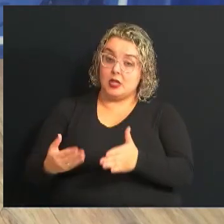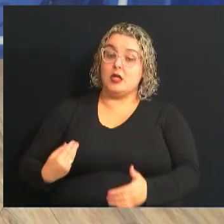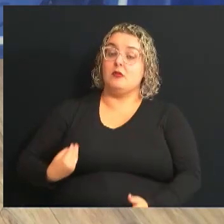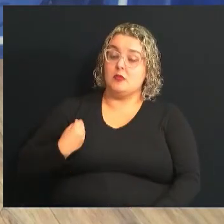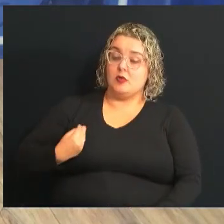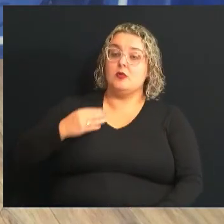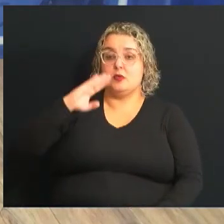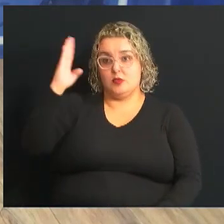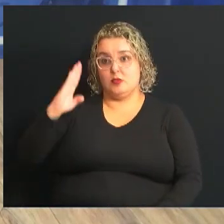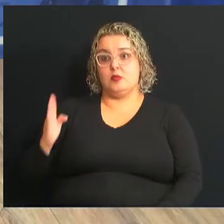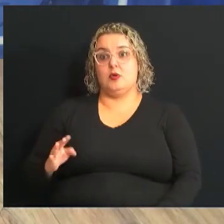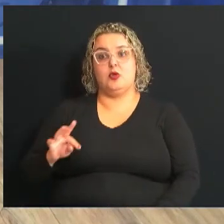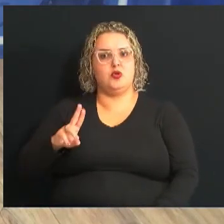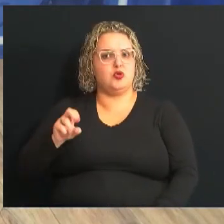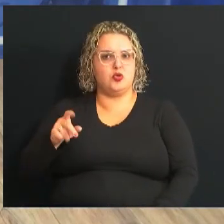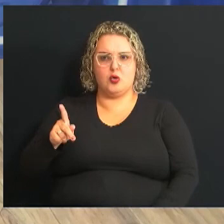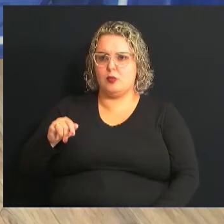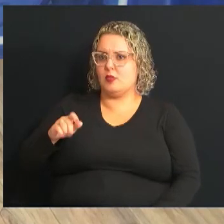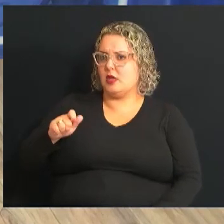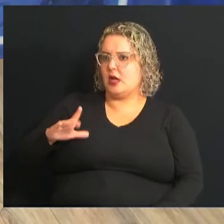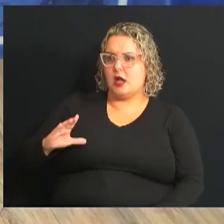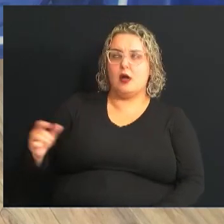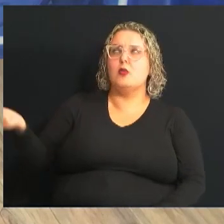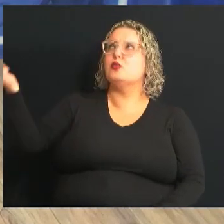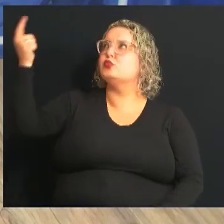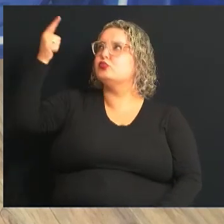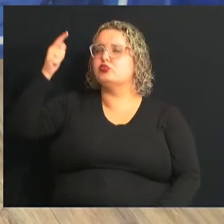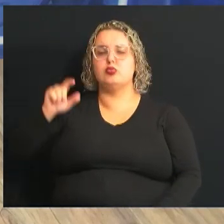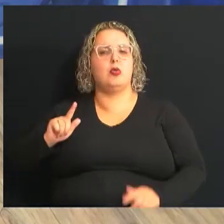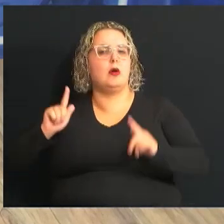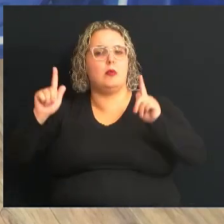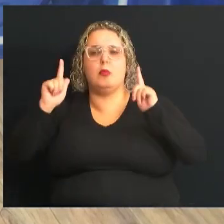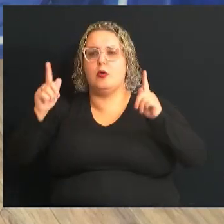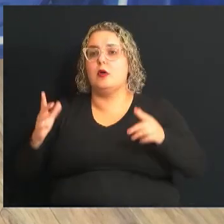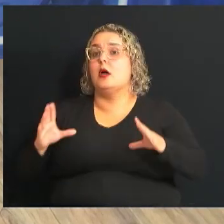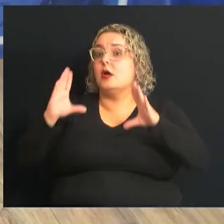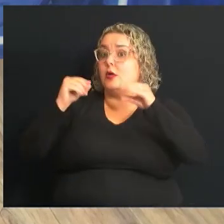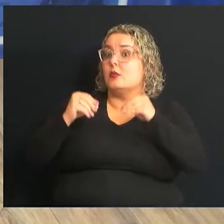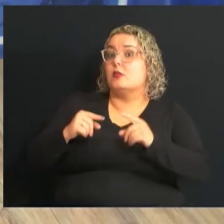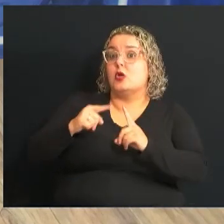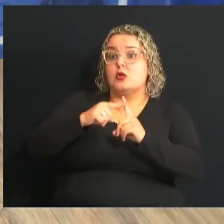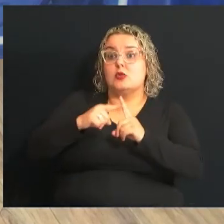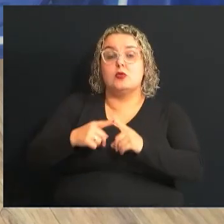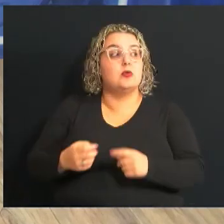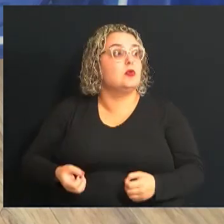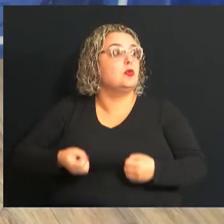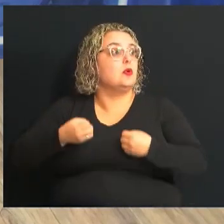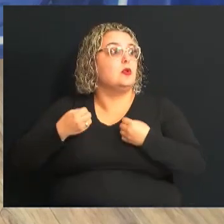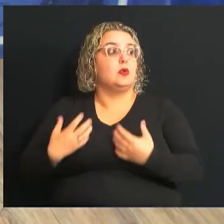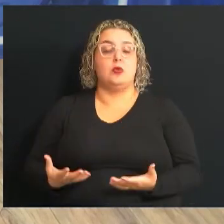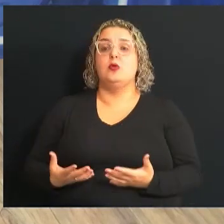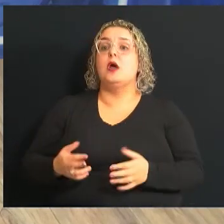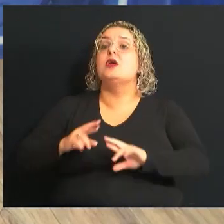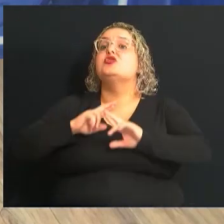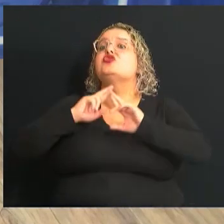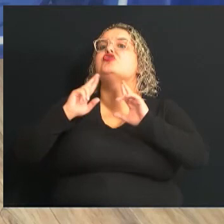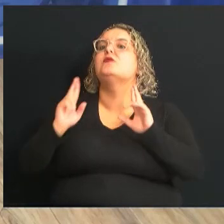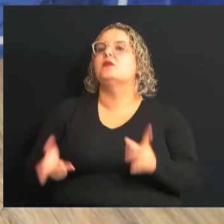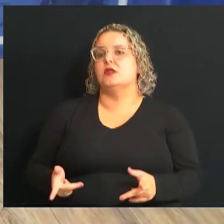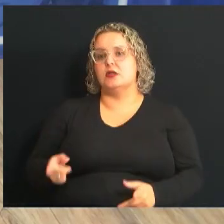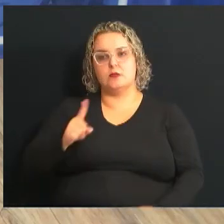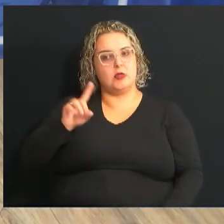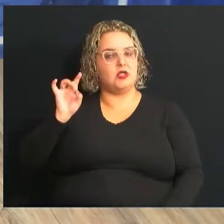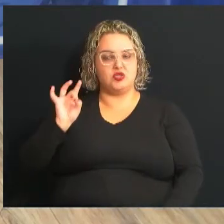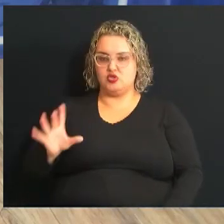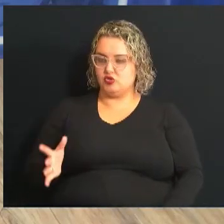país tropical, sol que a gente aproveita muito à noite, que está numa temperatura agradável, é um estilo de vida diferente, não é só a questão da